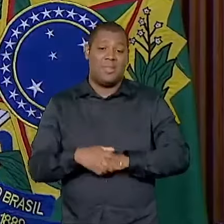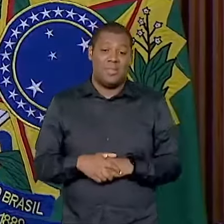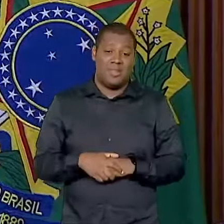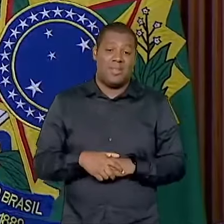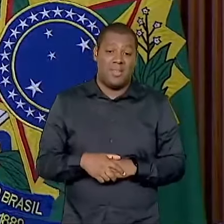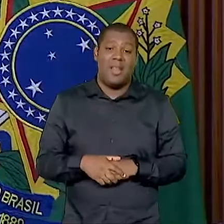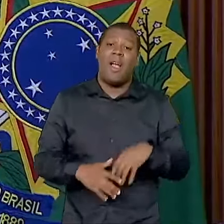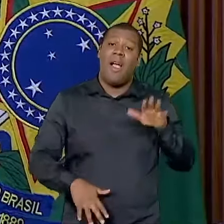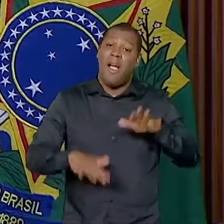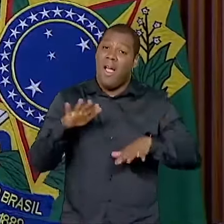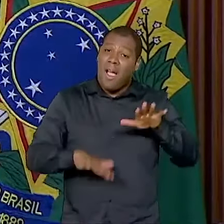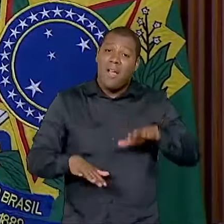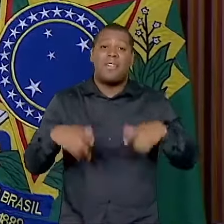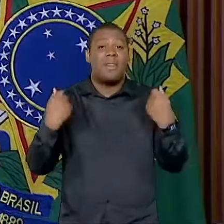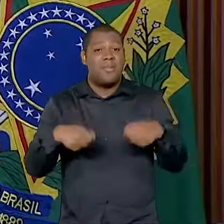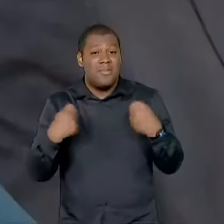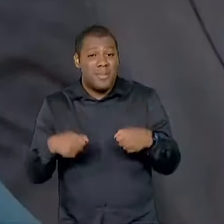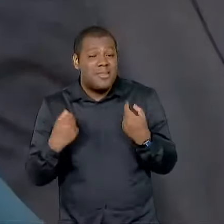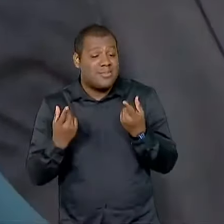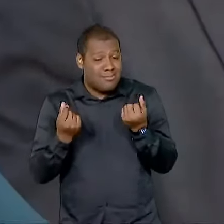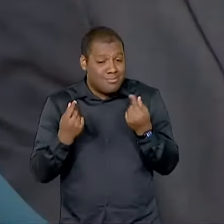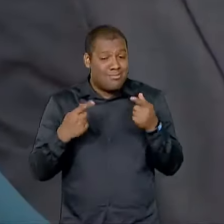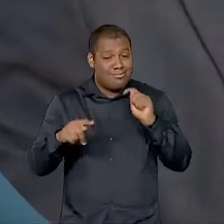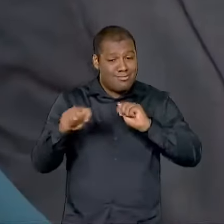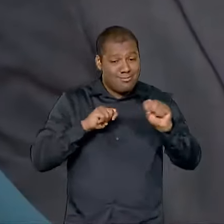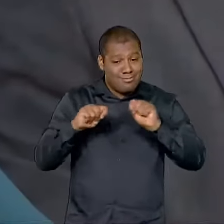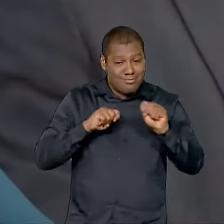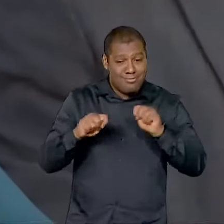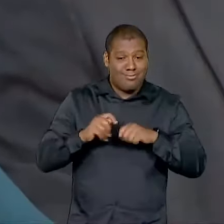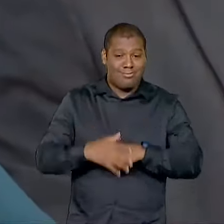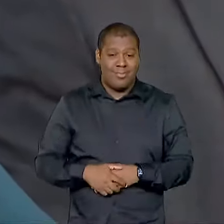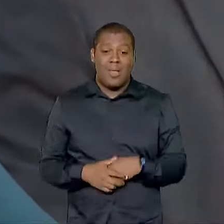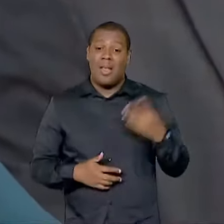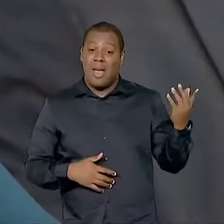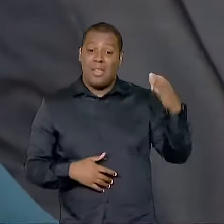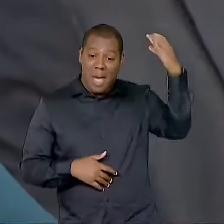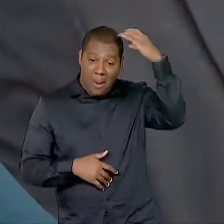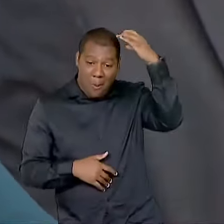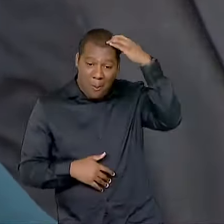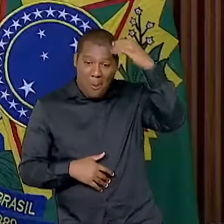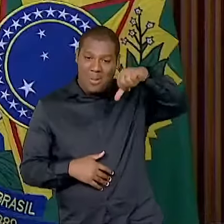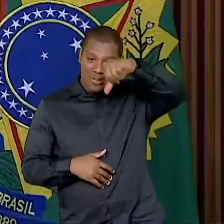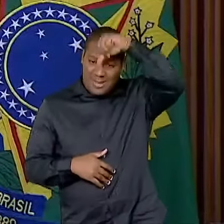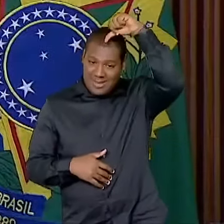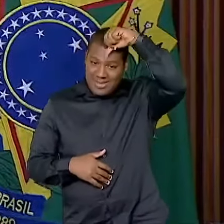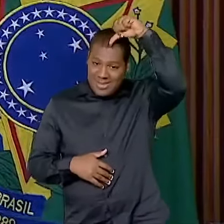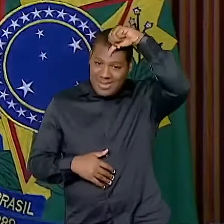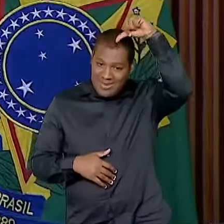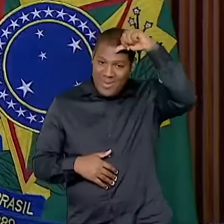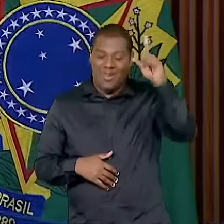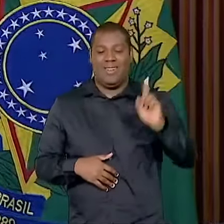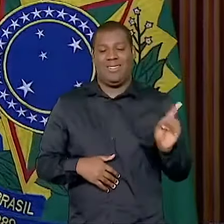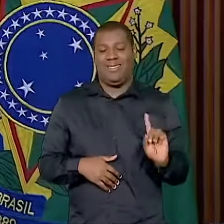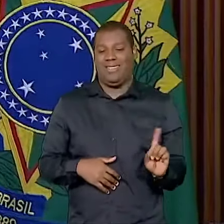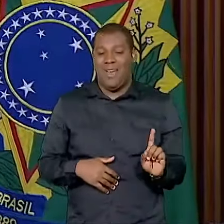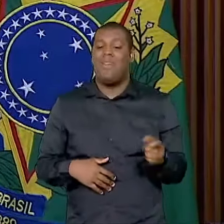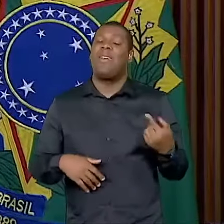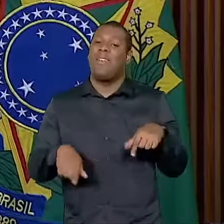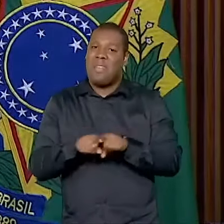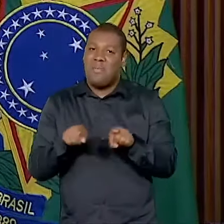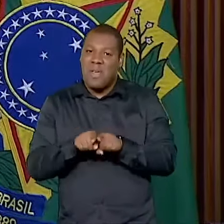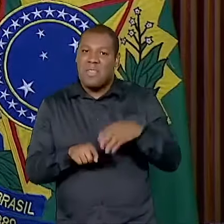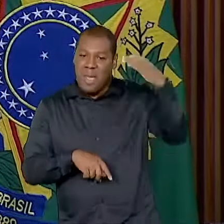tem a necessidade que está cortando, mas que nós vamos ter que fazer um trabalho imenso para repor, porque sem dinheiro os